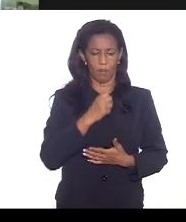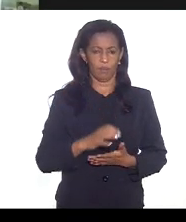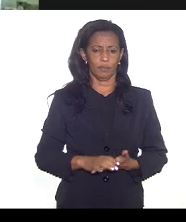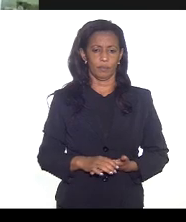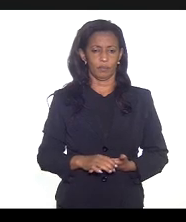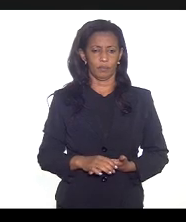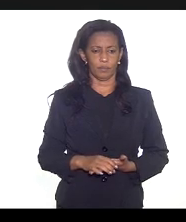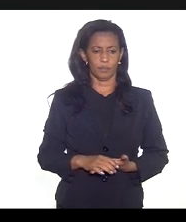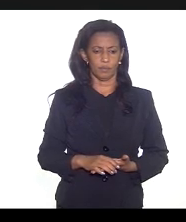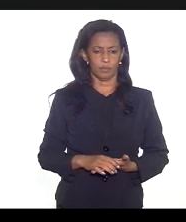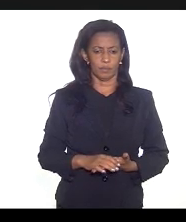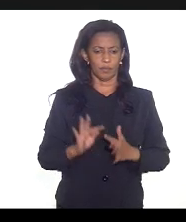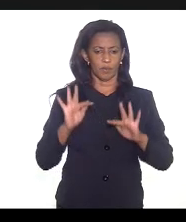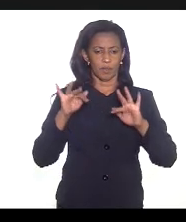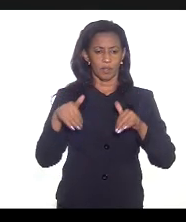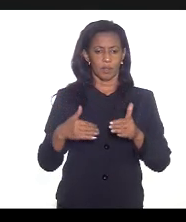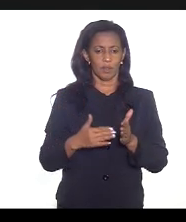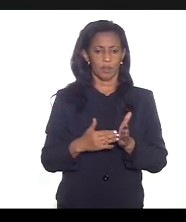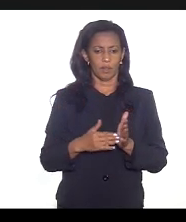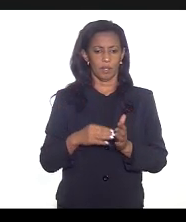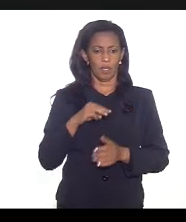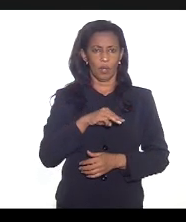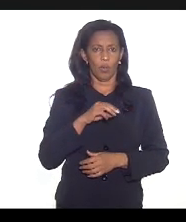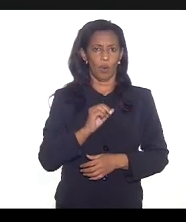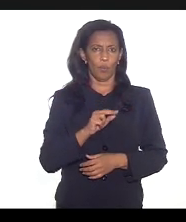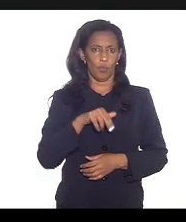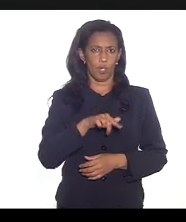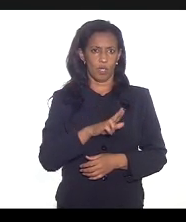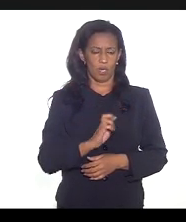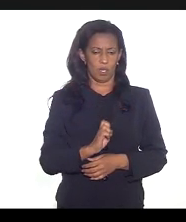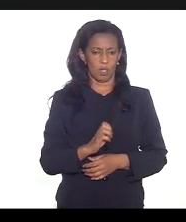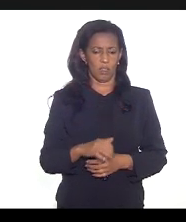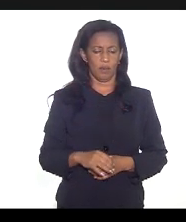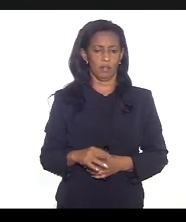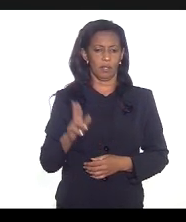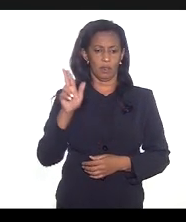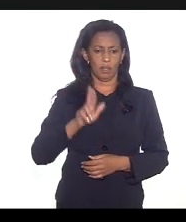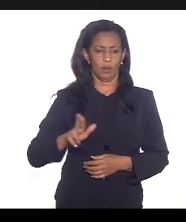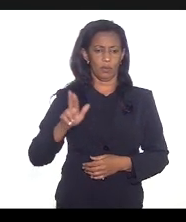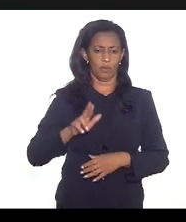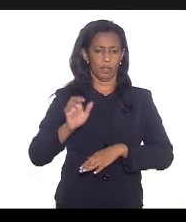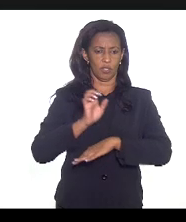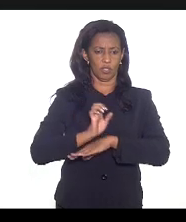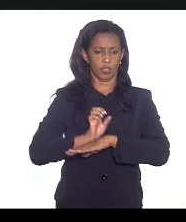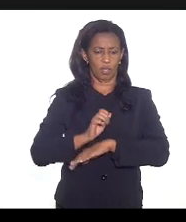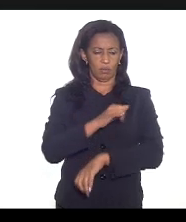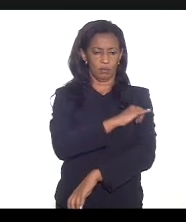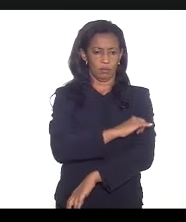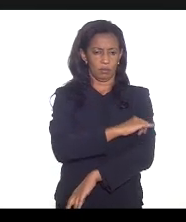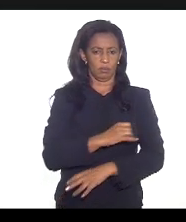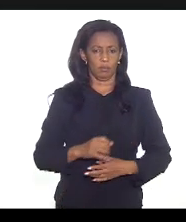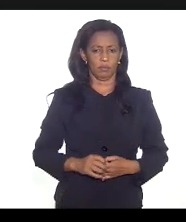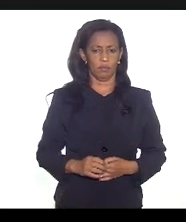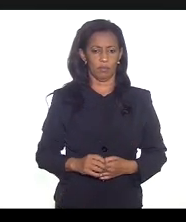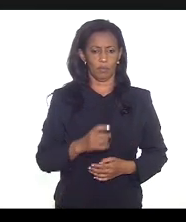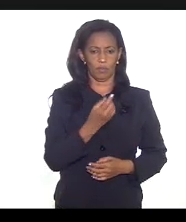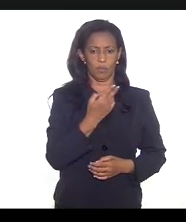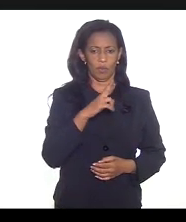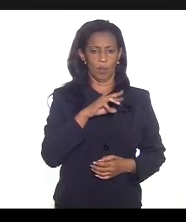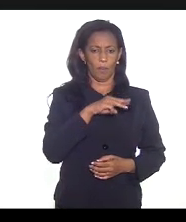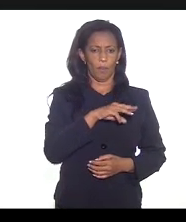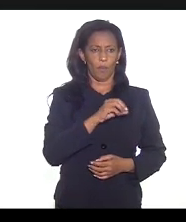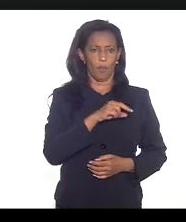Alessandra Nascimento e terminando para Doutora Monique França ia da Universidade do Estado do Rio de Janeiro Dr a Morgana por